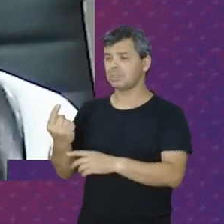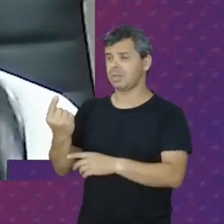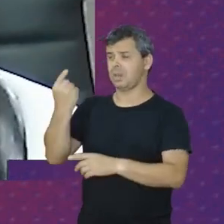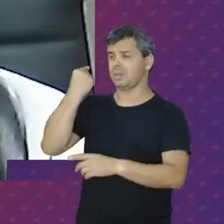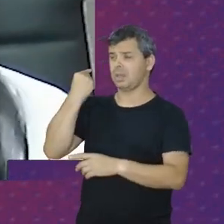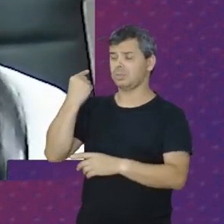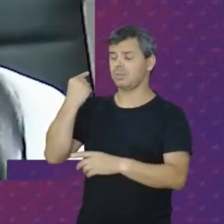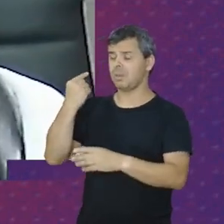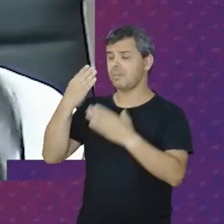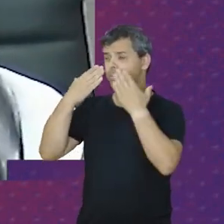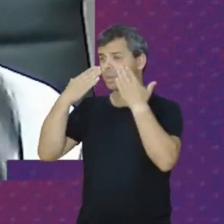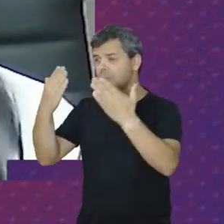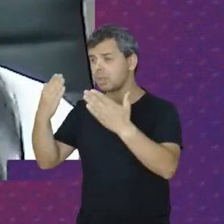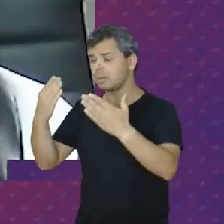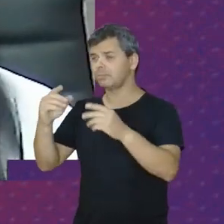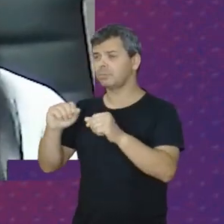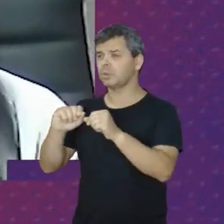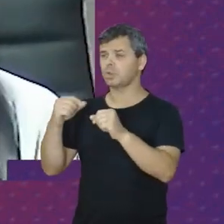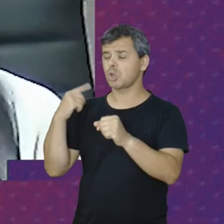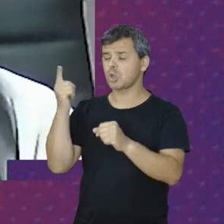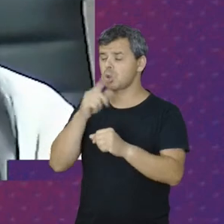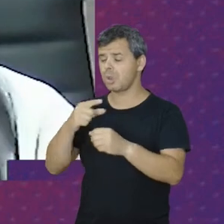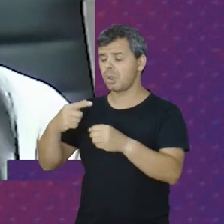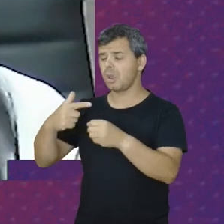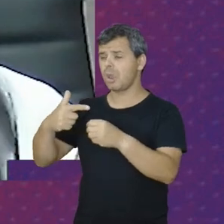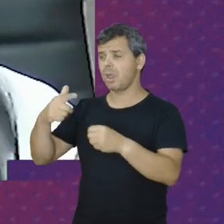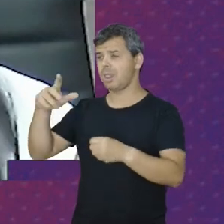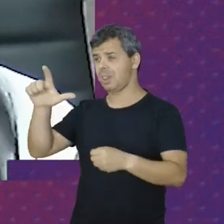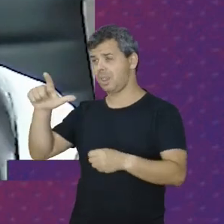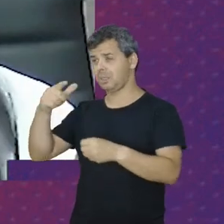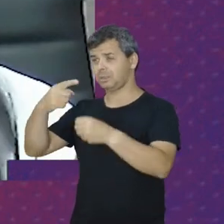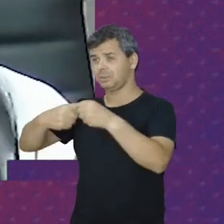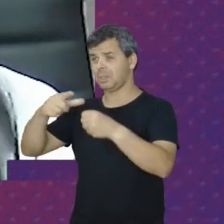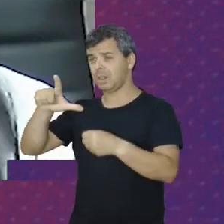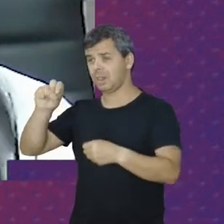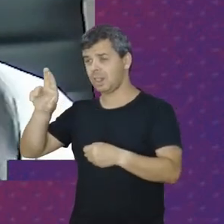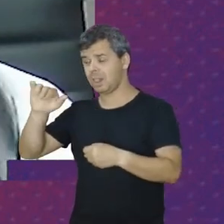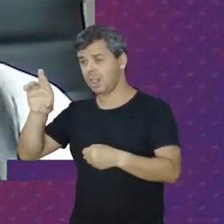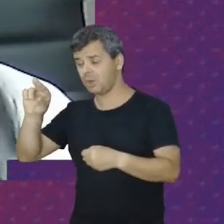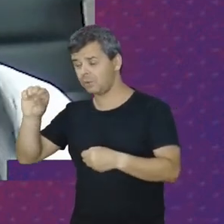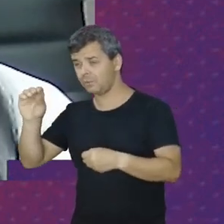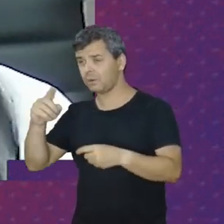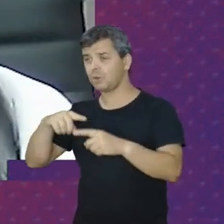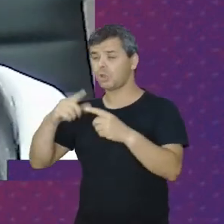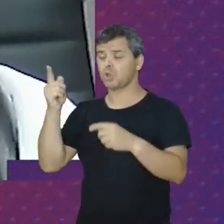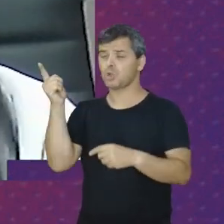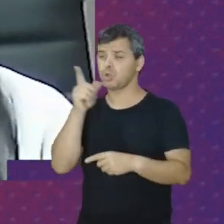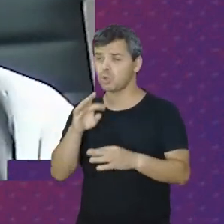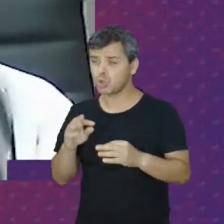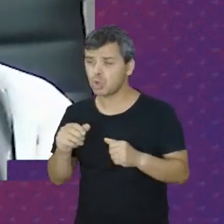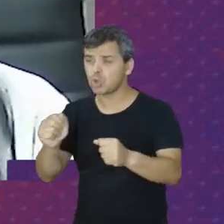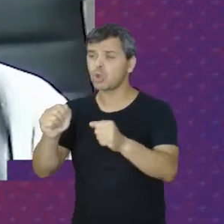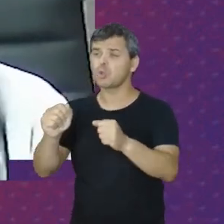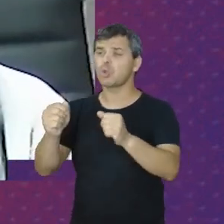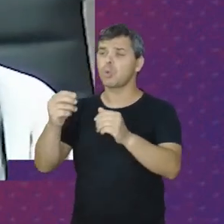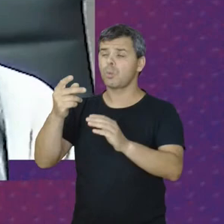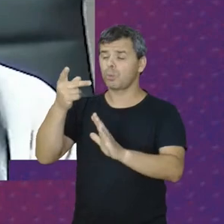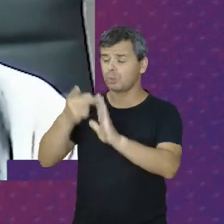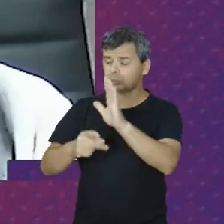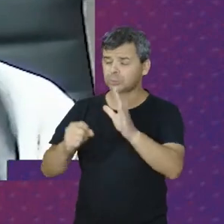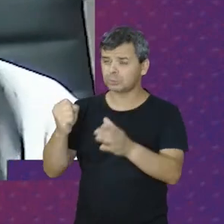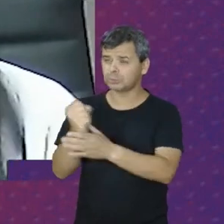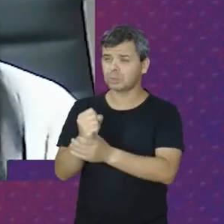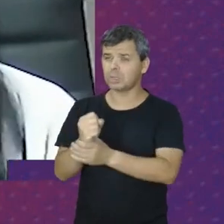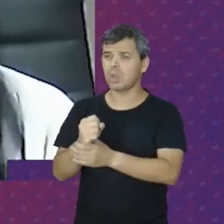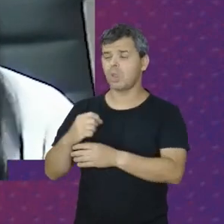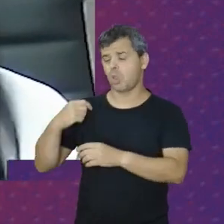presidente Lula. E Lauro de Freitas conseguiu implantar aqui nós conseguimos todos os programas de segurança alimentar. Do